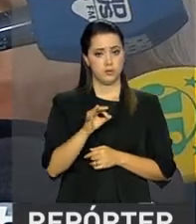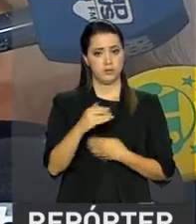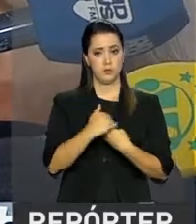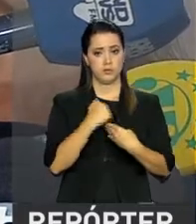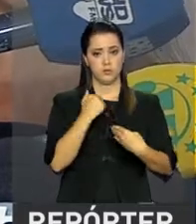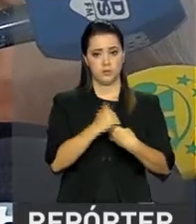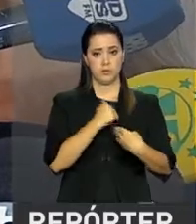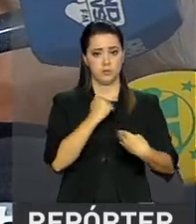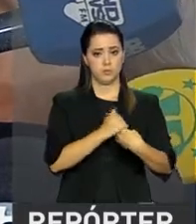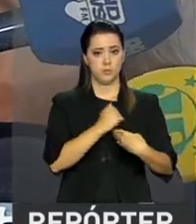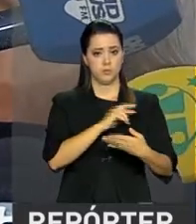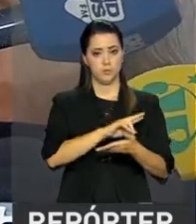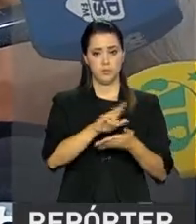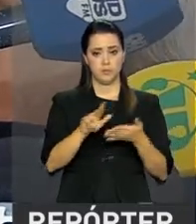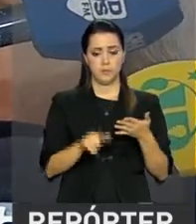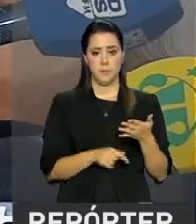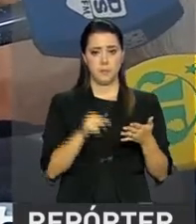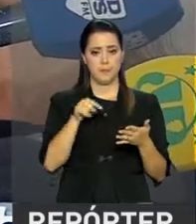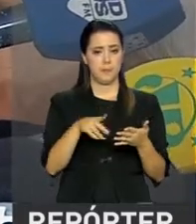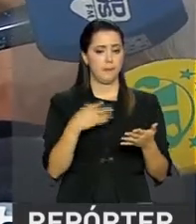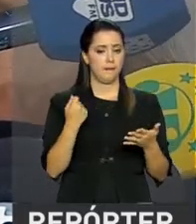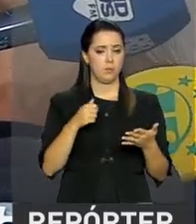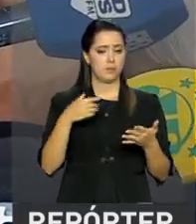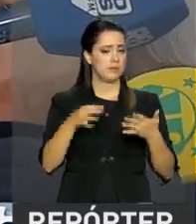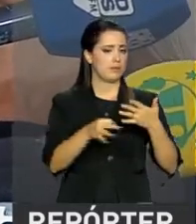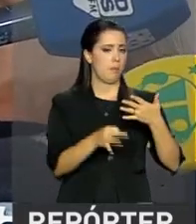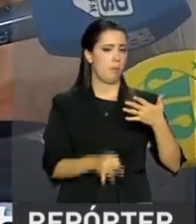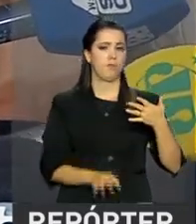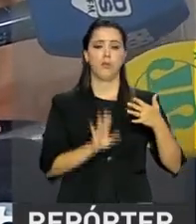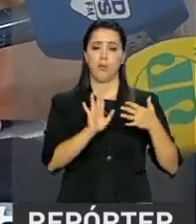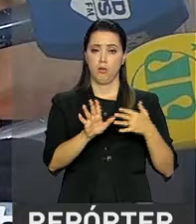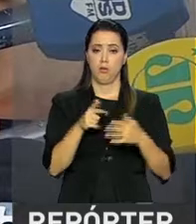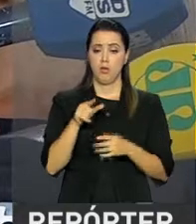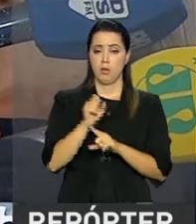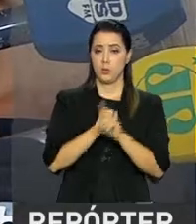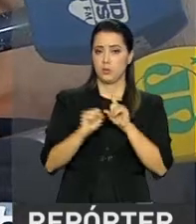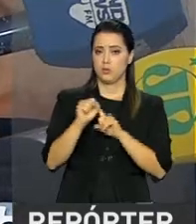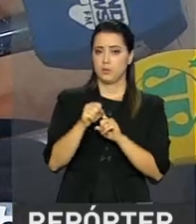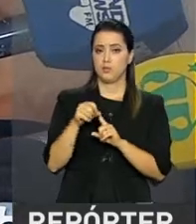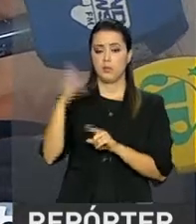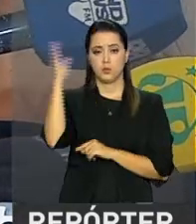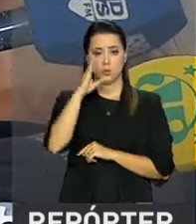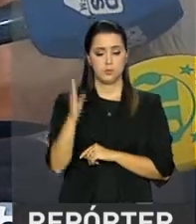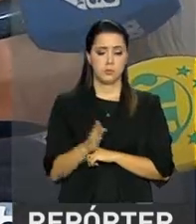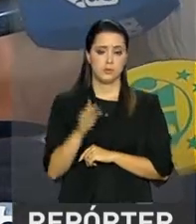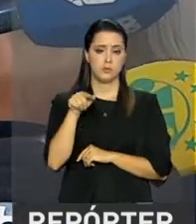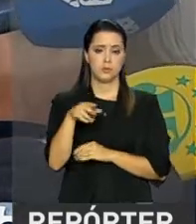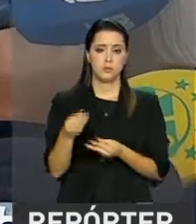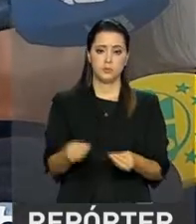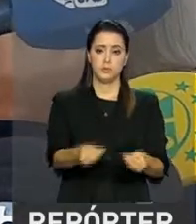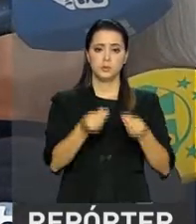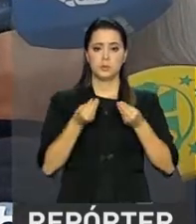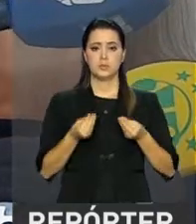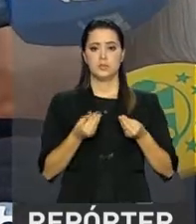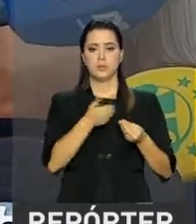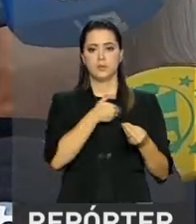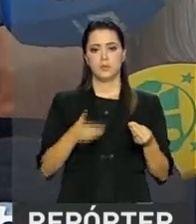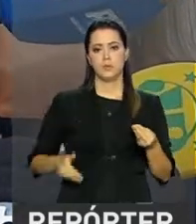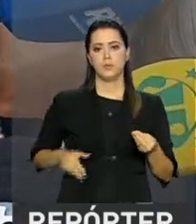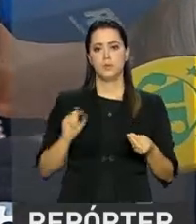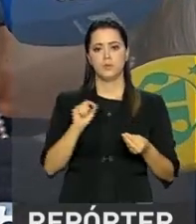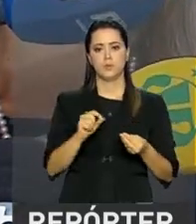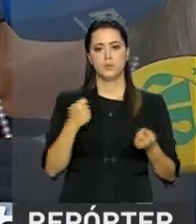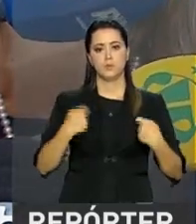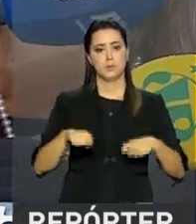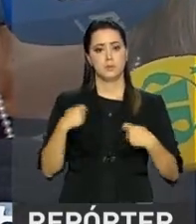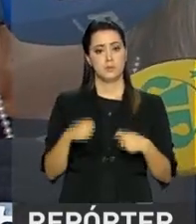foram relatados, não vou tomar tempo aqui. É uma forma da sociedade brasileira trazer ao governo aquilo